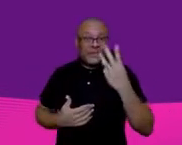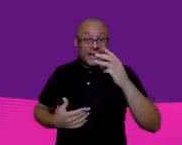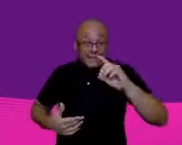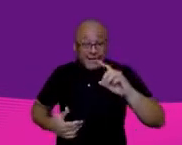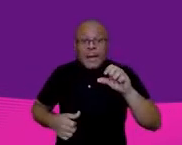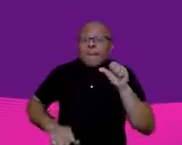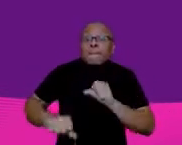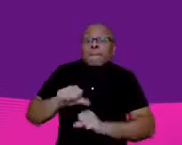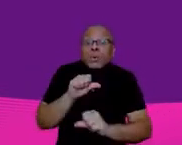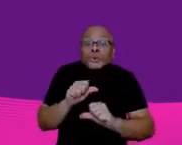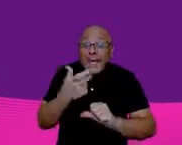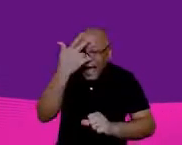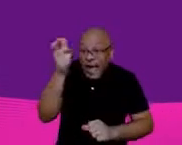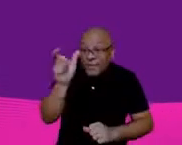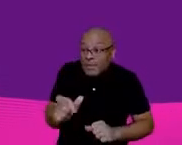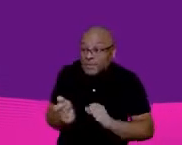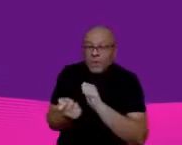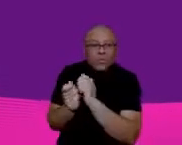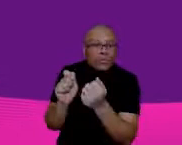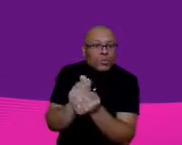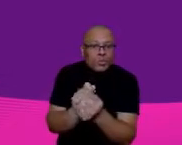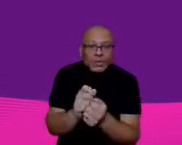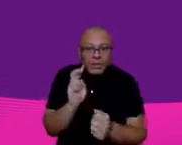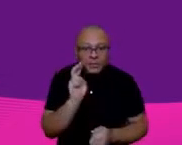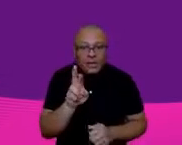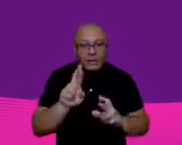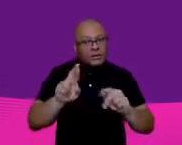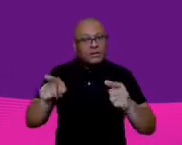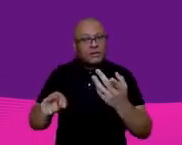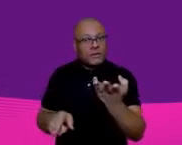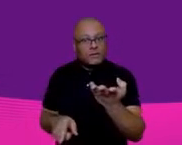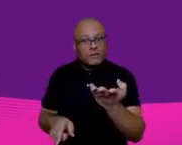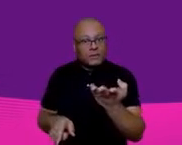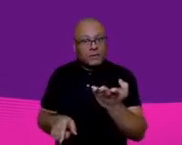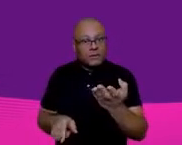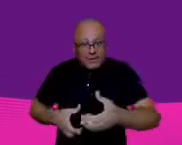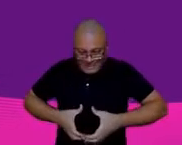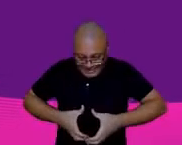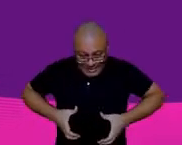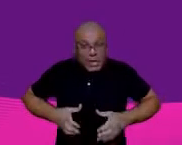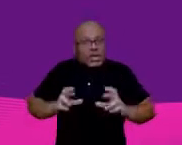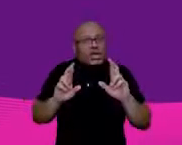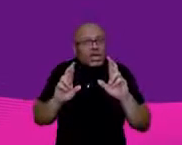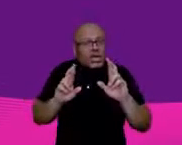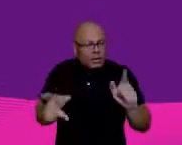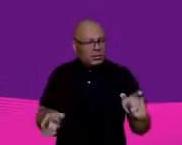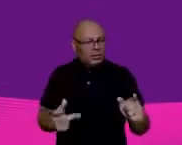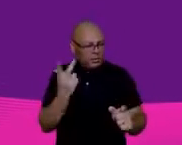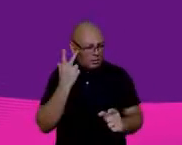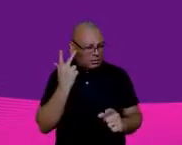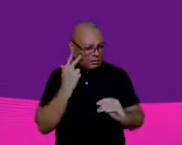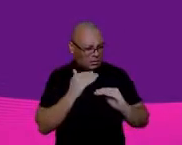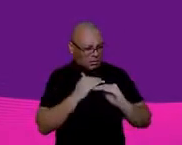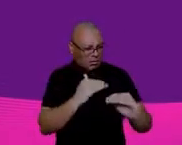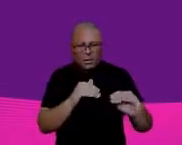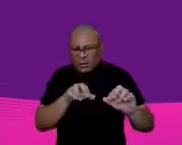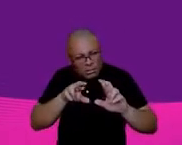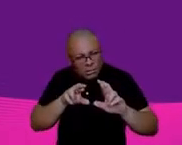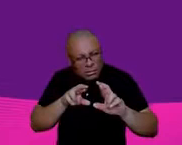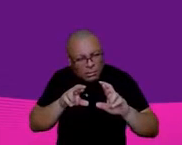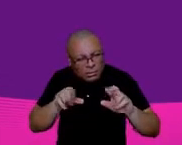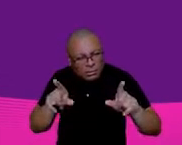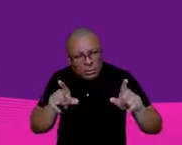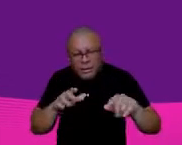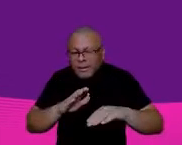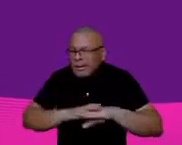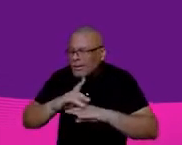paciente. Então, tem pacientes dismórficos. Eu tenho um sacro totalmente diferente de uma anatomia normal e muito mais difícil de